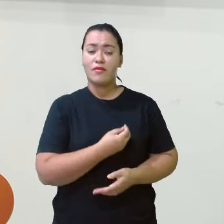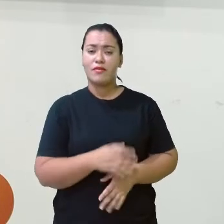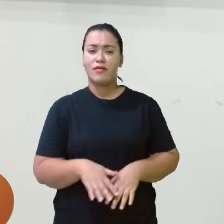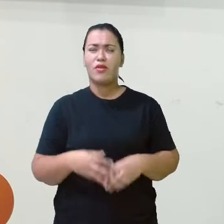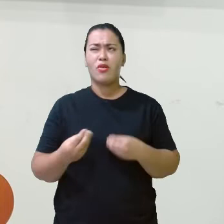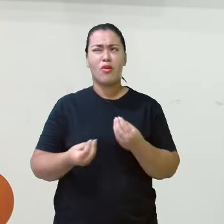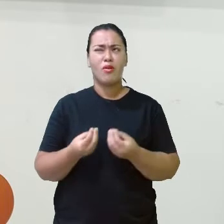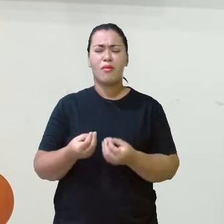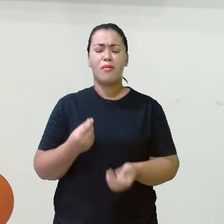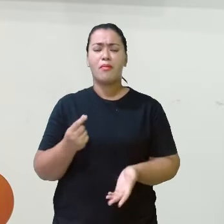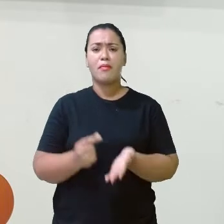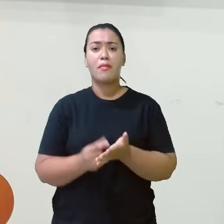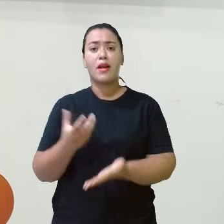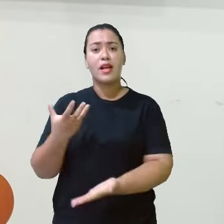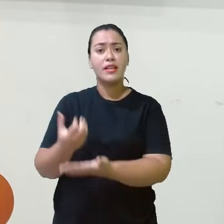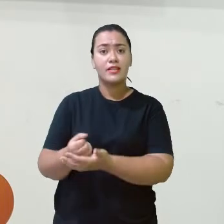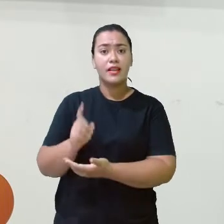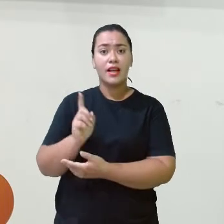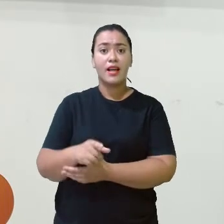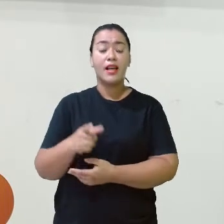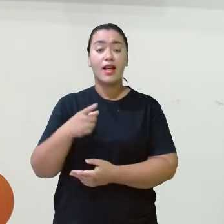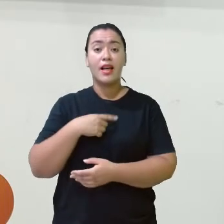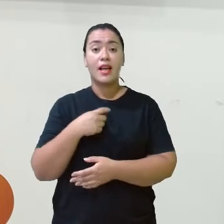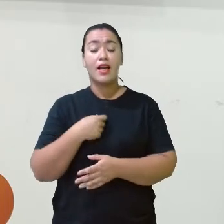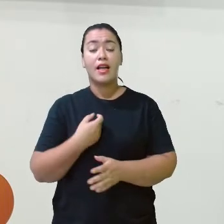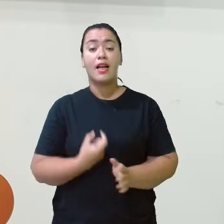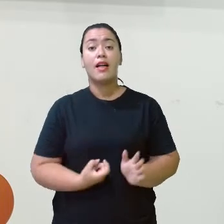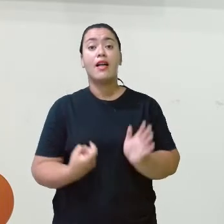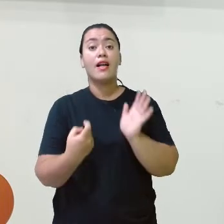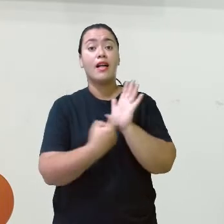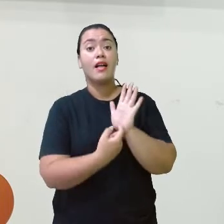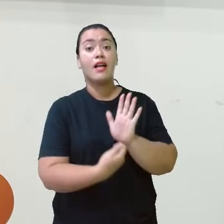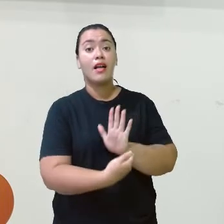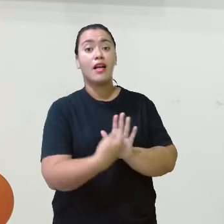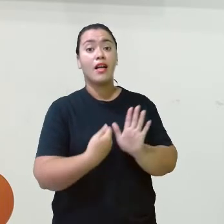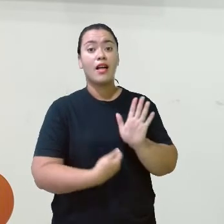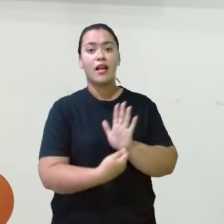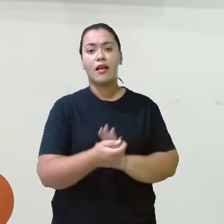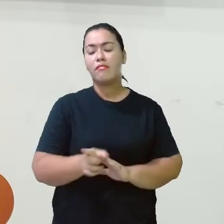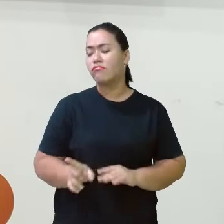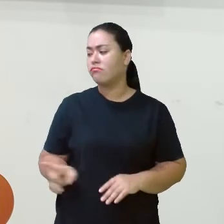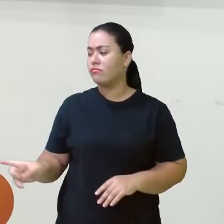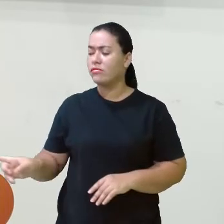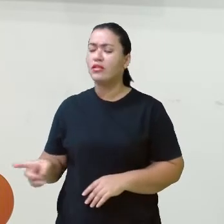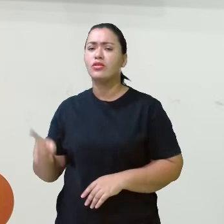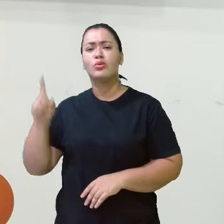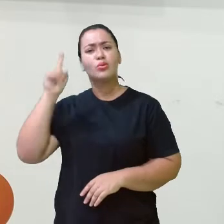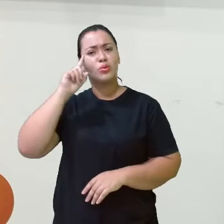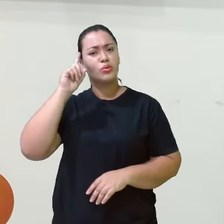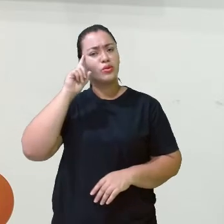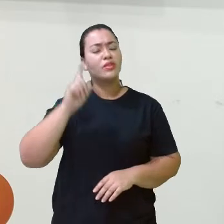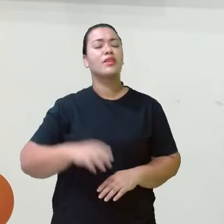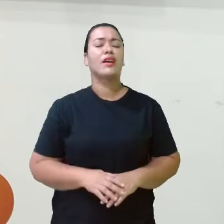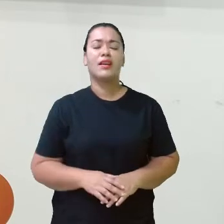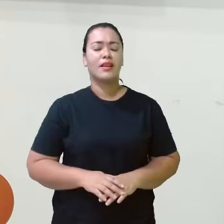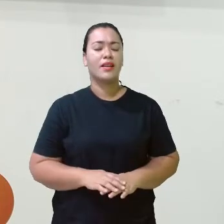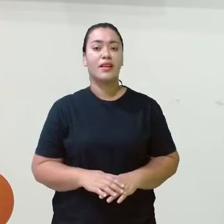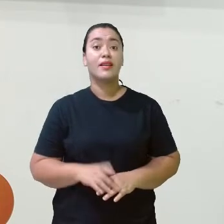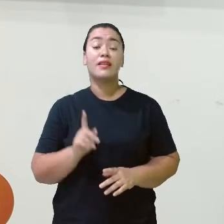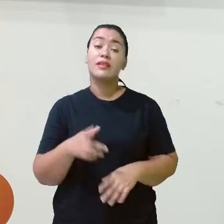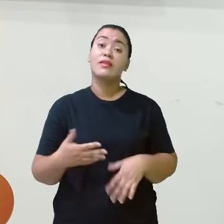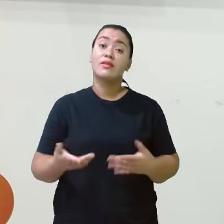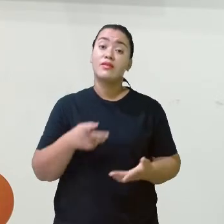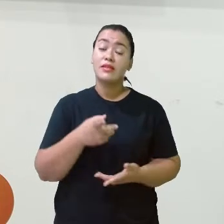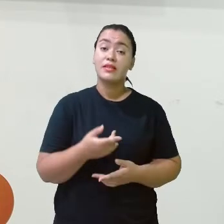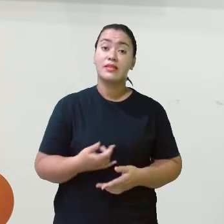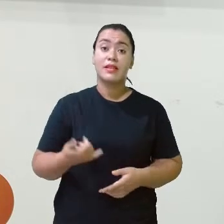baixar, nada mais fácil. Está aí o QR Code, todos os dias a gente bota aí na tela. Então não tem desculpa. Aponta